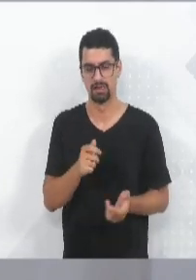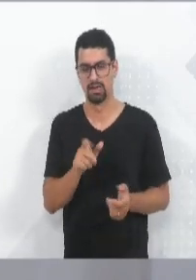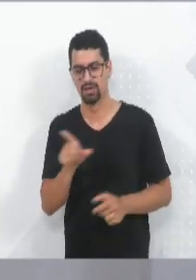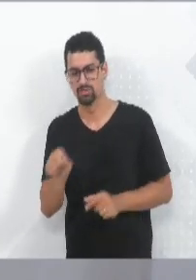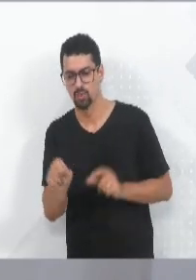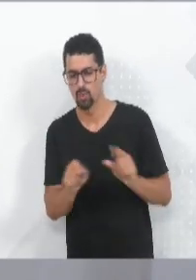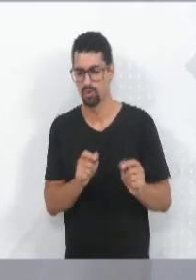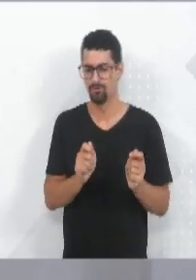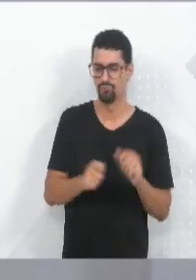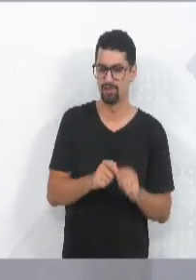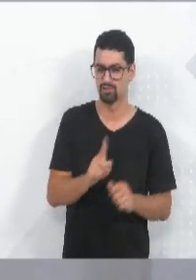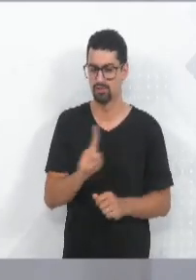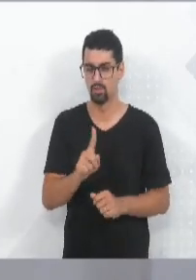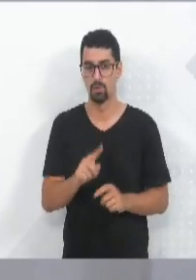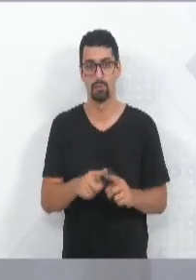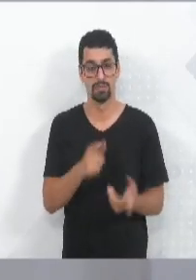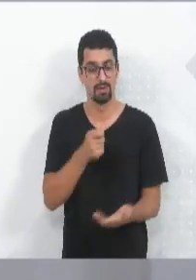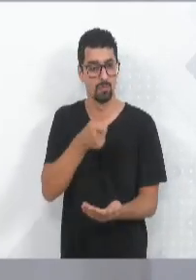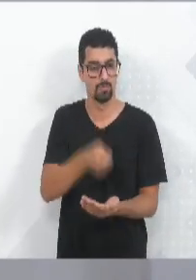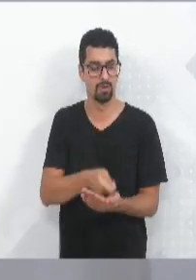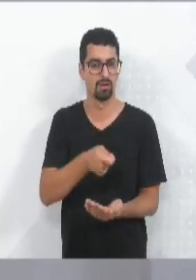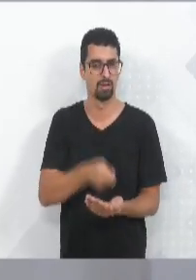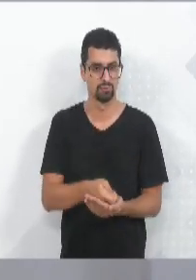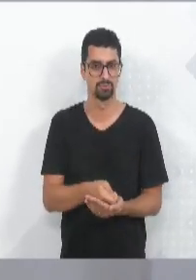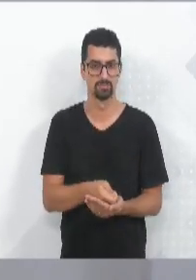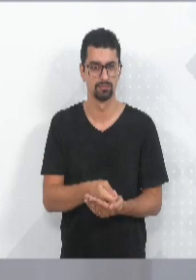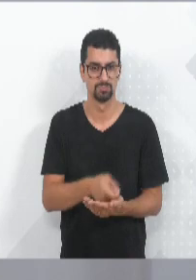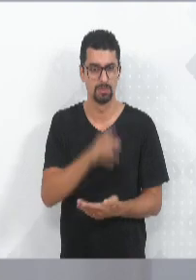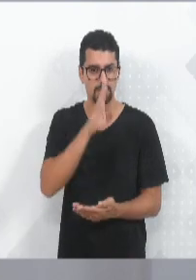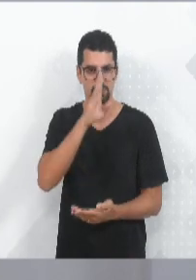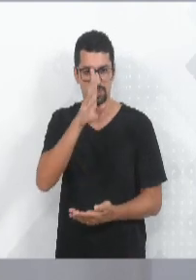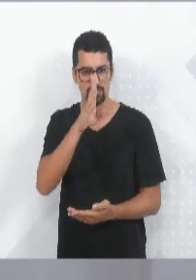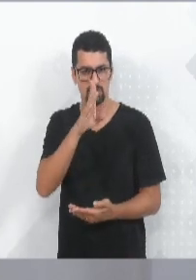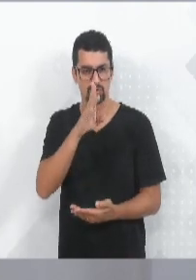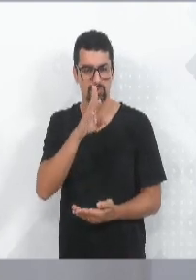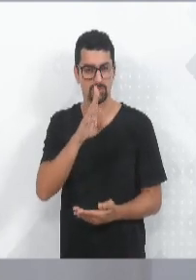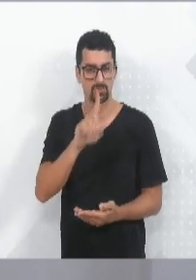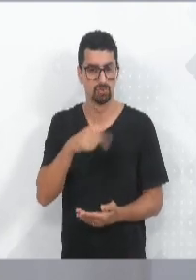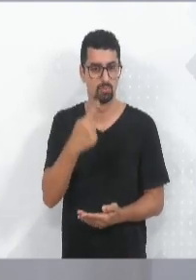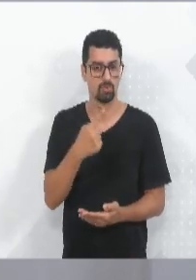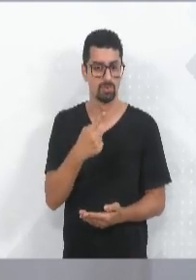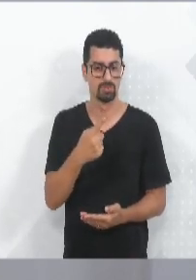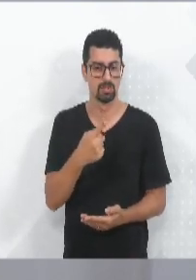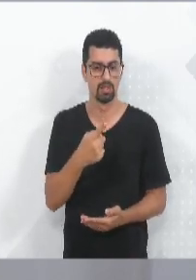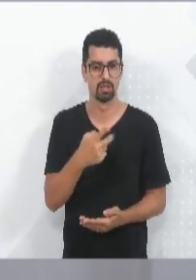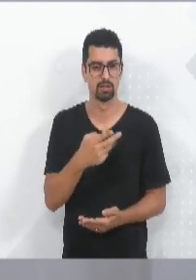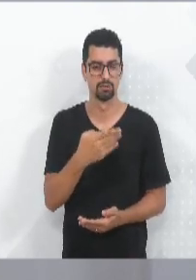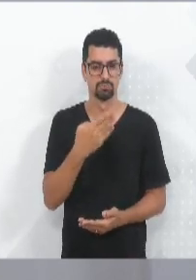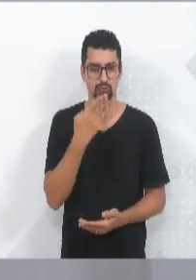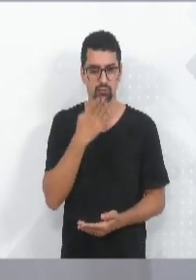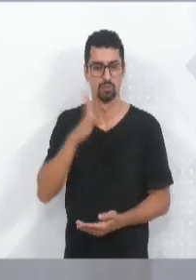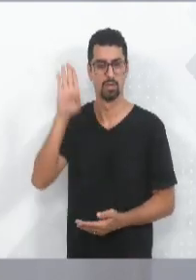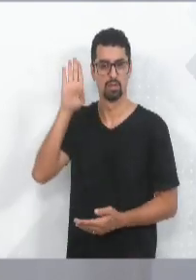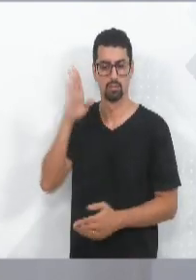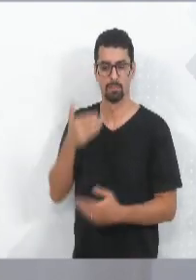justiça ela é obrigatória principalmente depois que ele se dispôs por juramento a